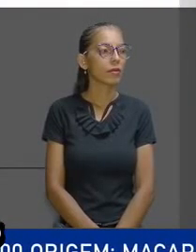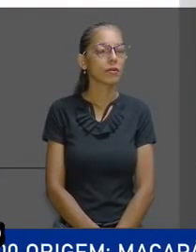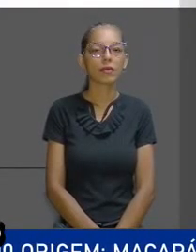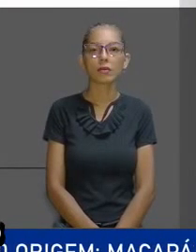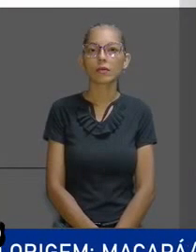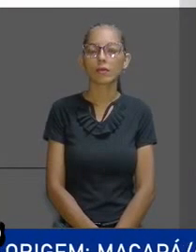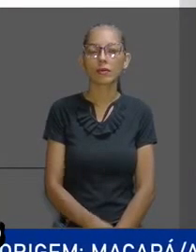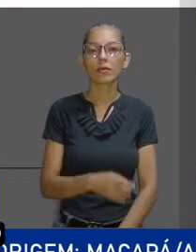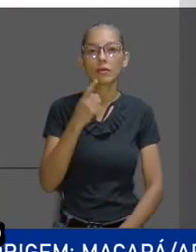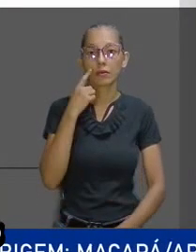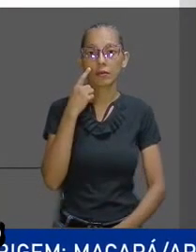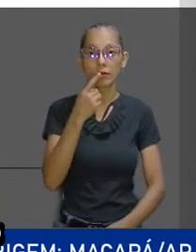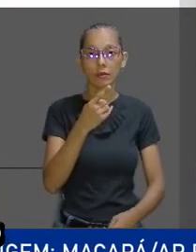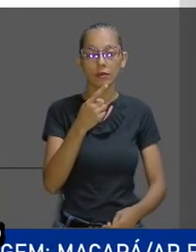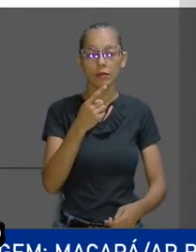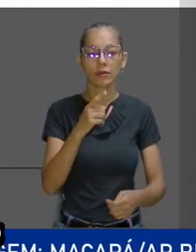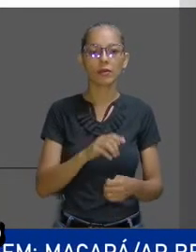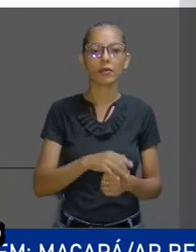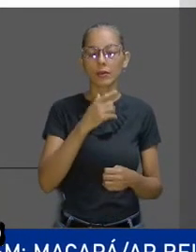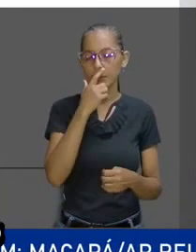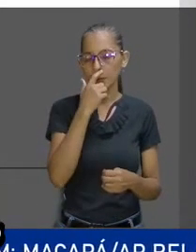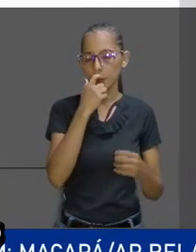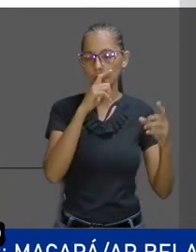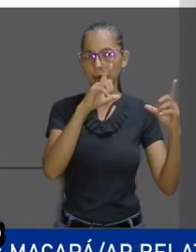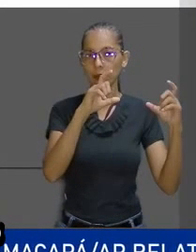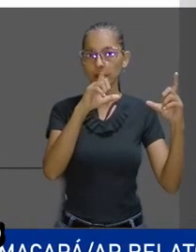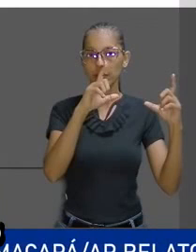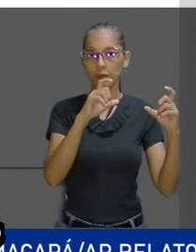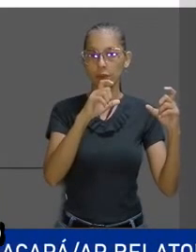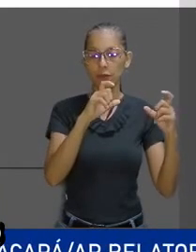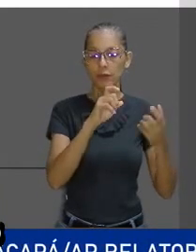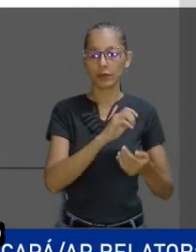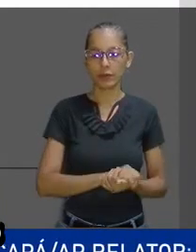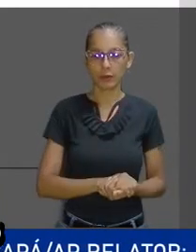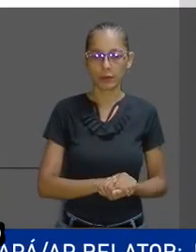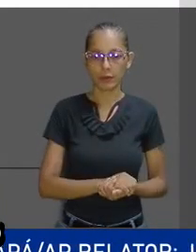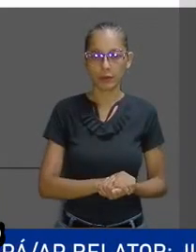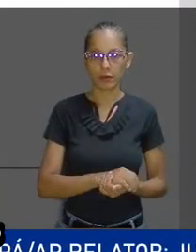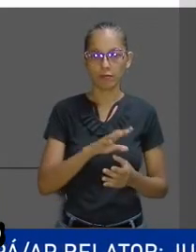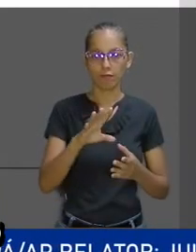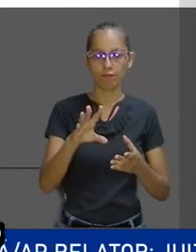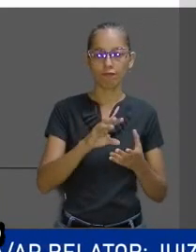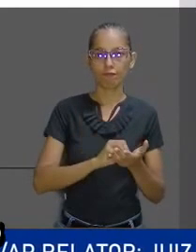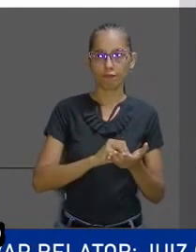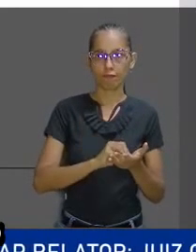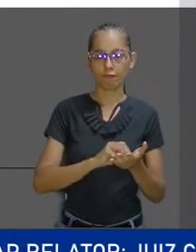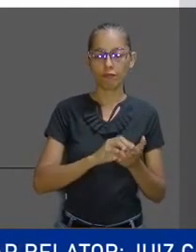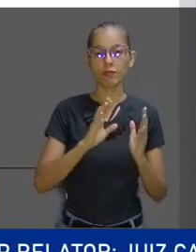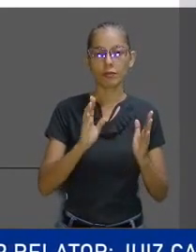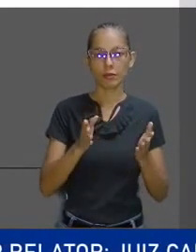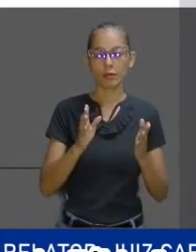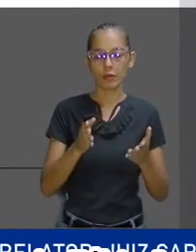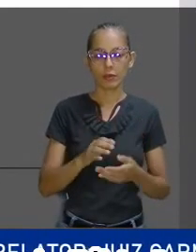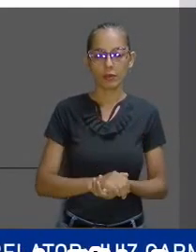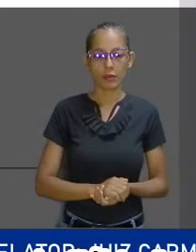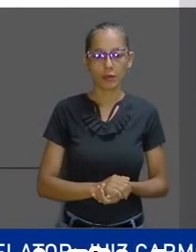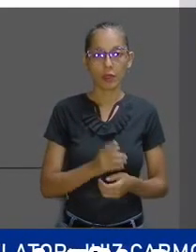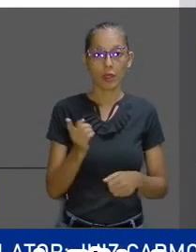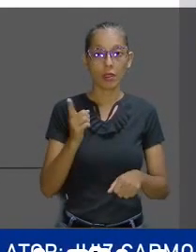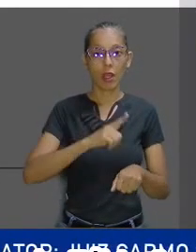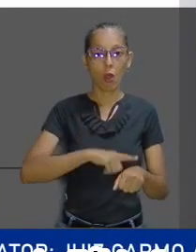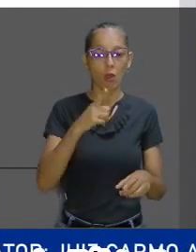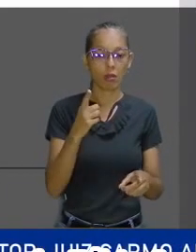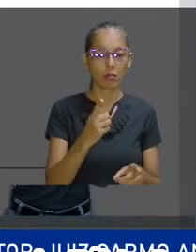Como dito, essas imagens foram extraídas dos autos e mostram os bens apreendidos na ocasião. Anote-se